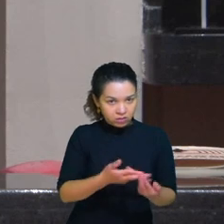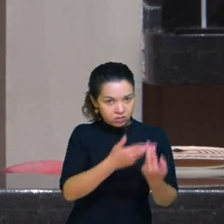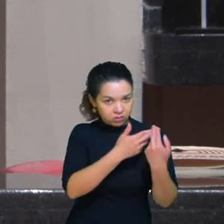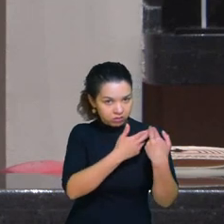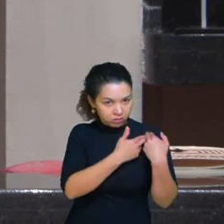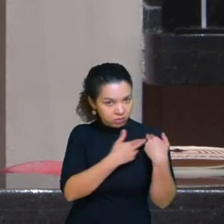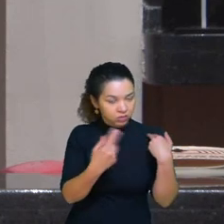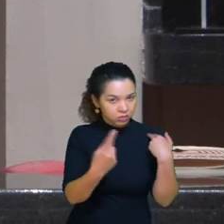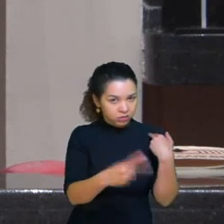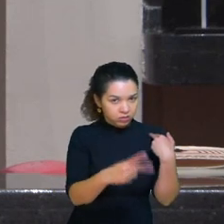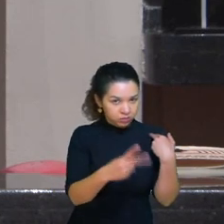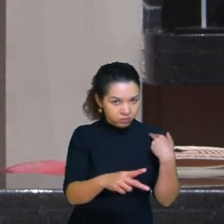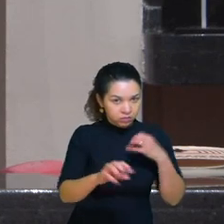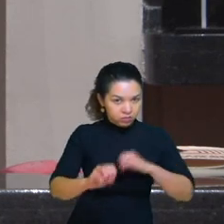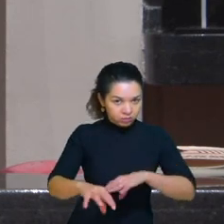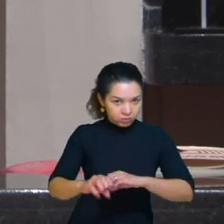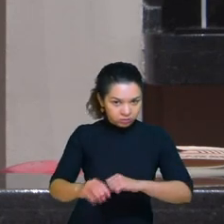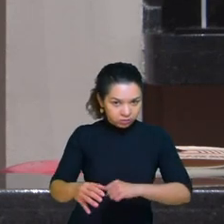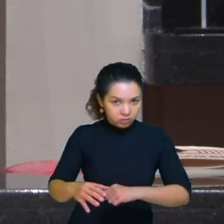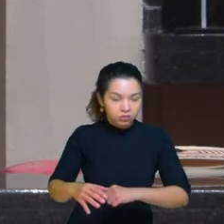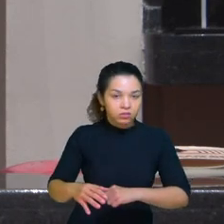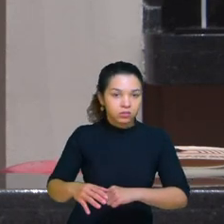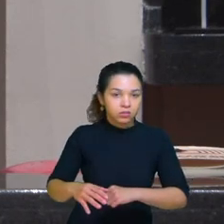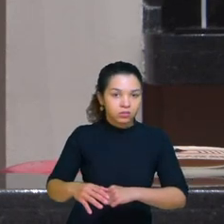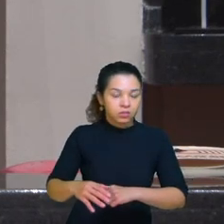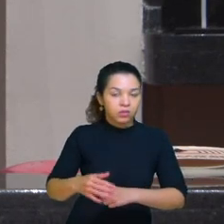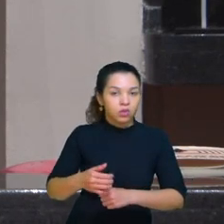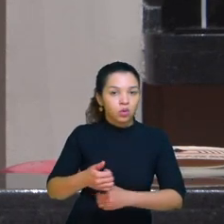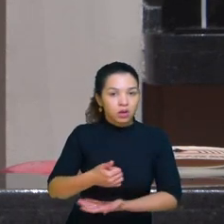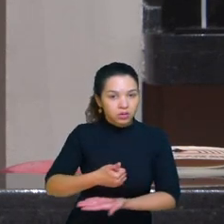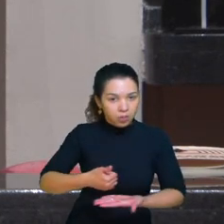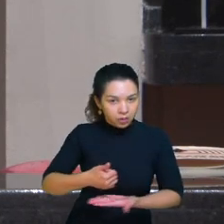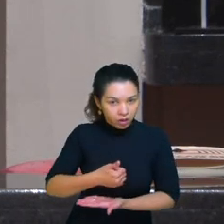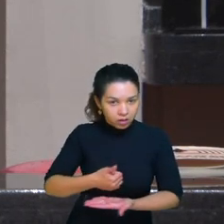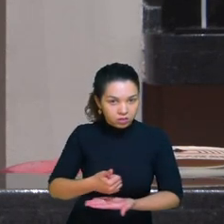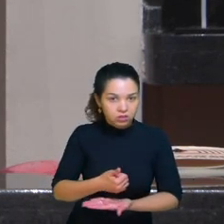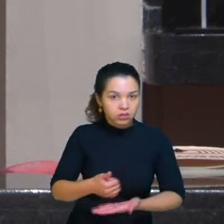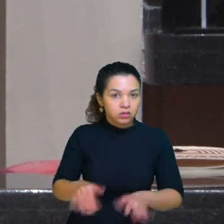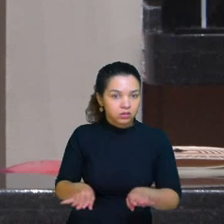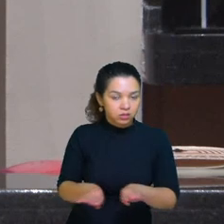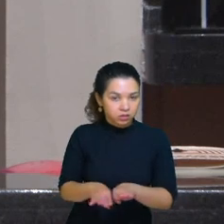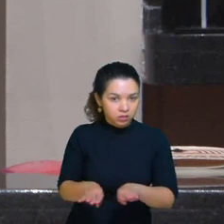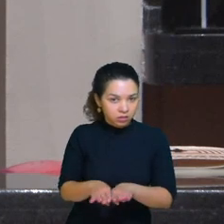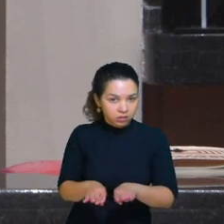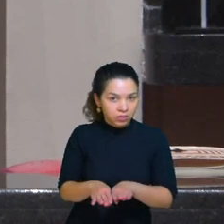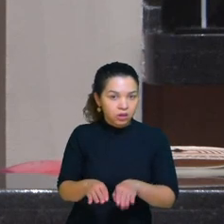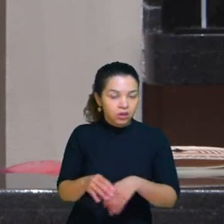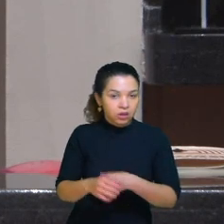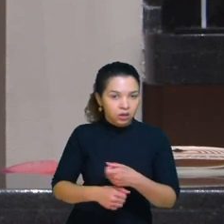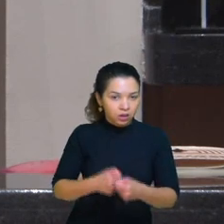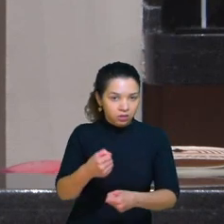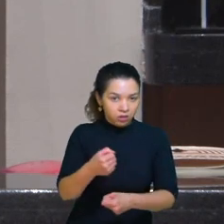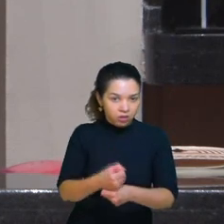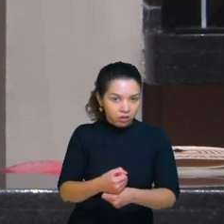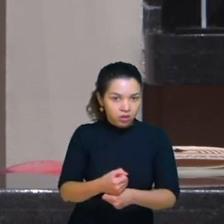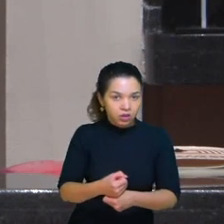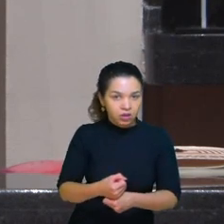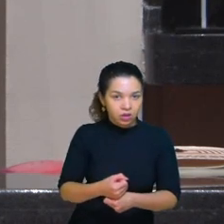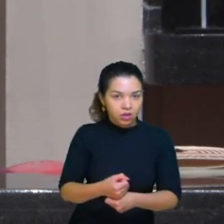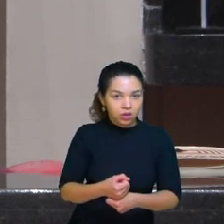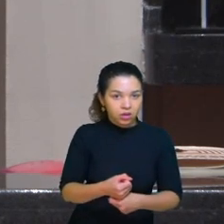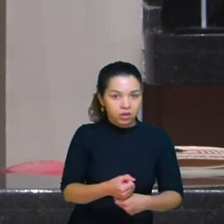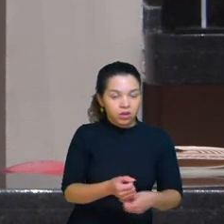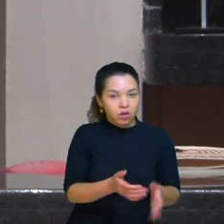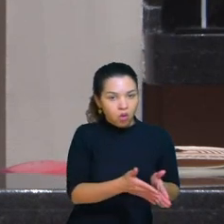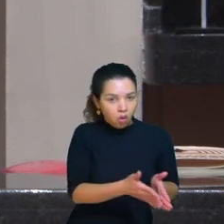sobre a educação básica também mais Especialmente nos anos eh iniciais finais